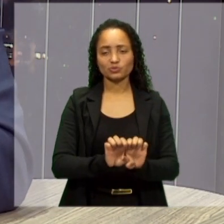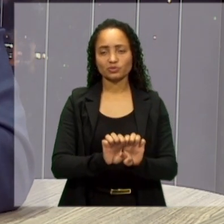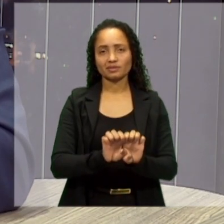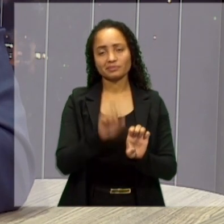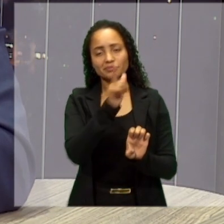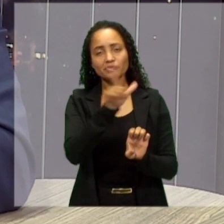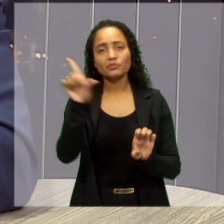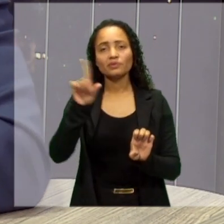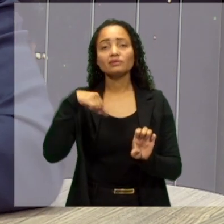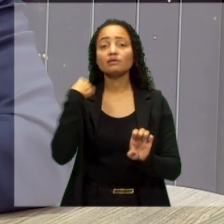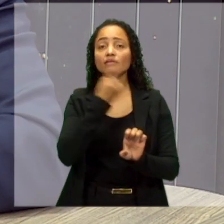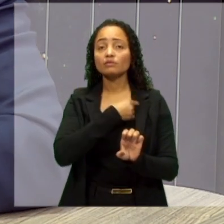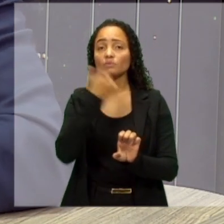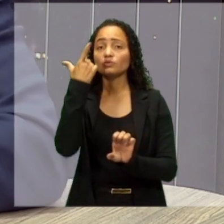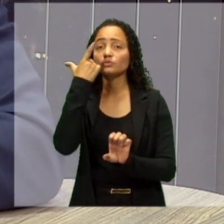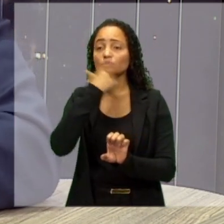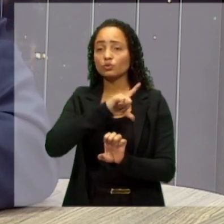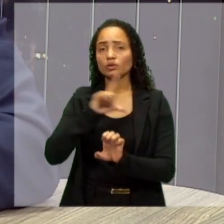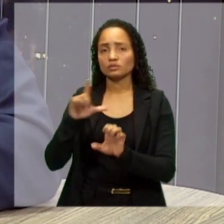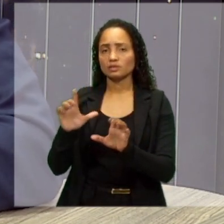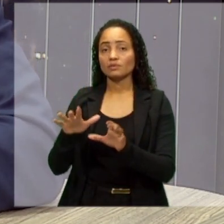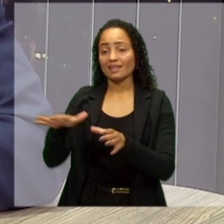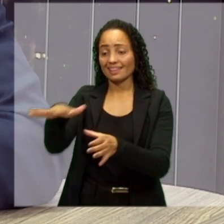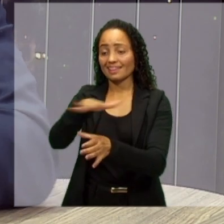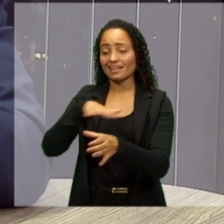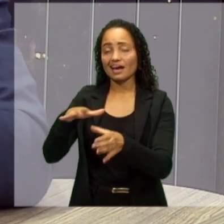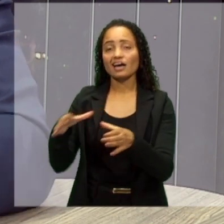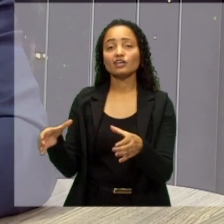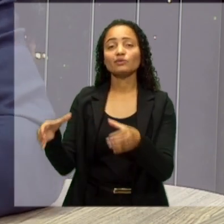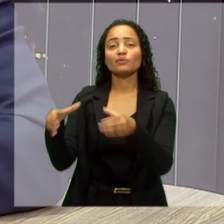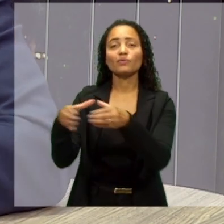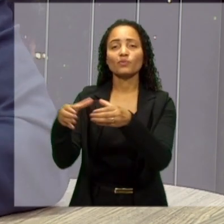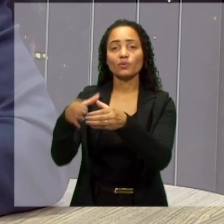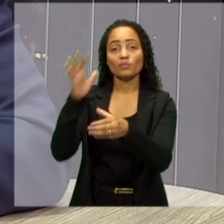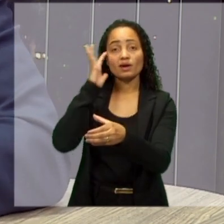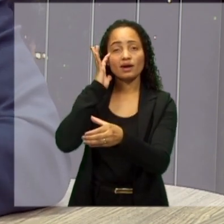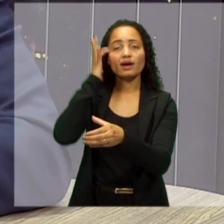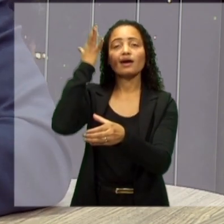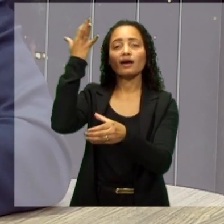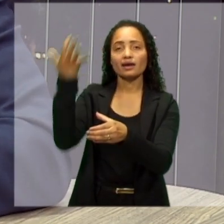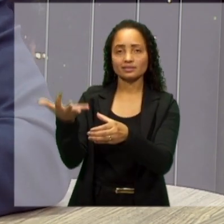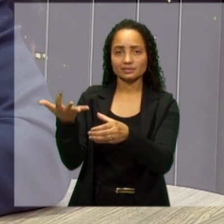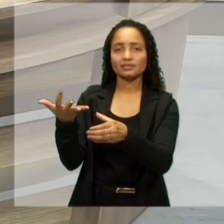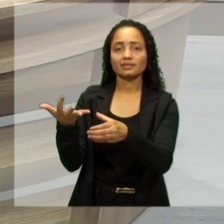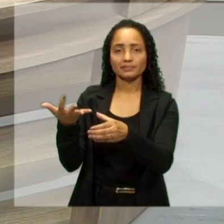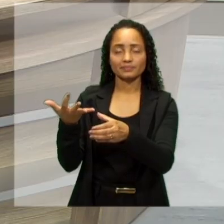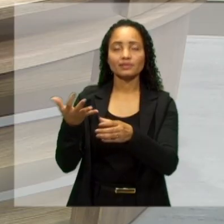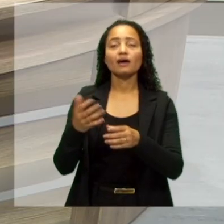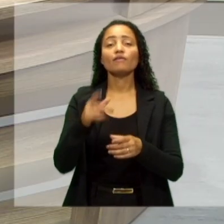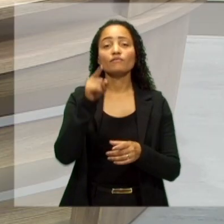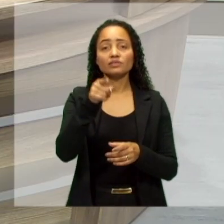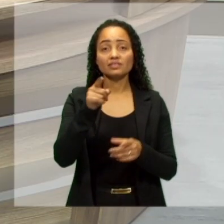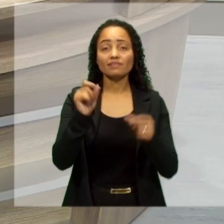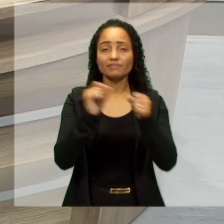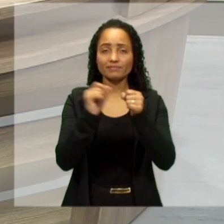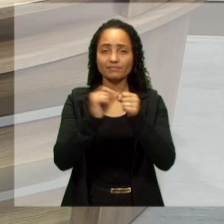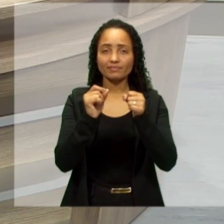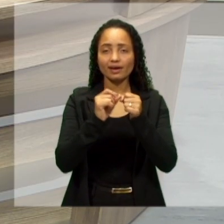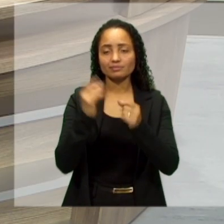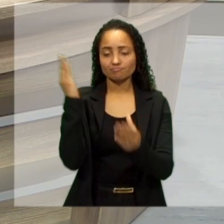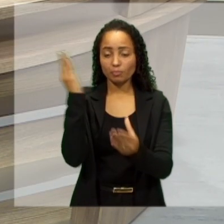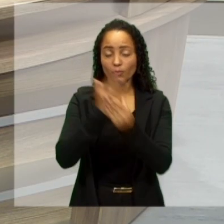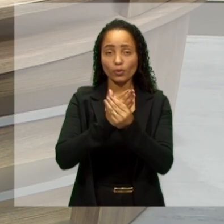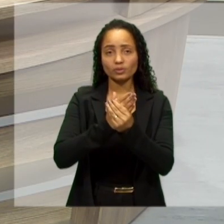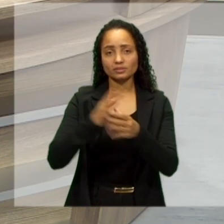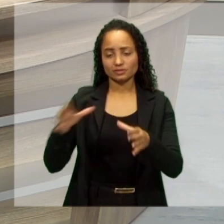forma coletiva, não só judicialmente, mas resolvendo a demanda de maneira... Vocês abrem uma ação coletiva, então? É